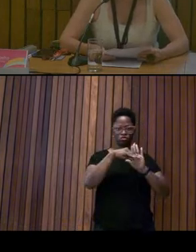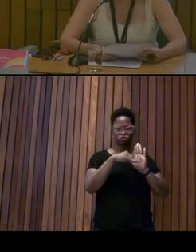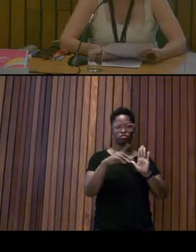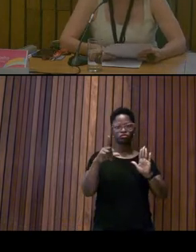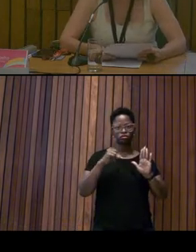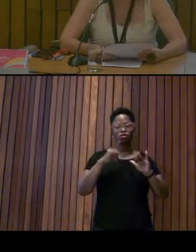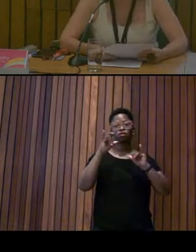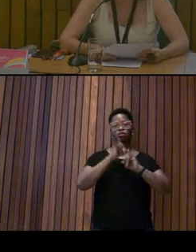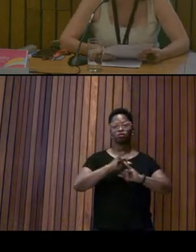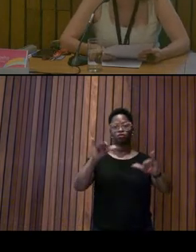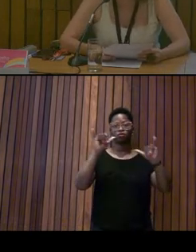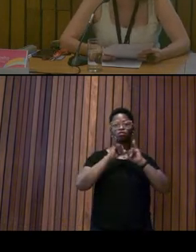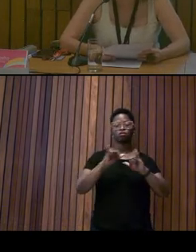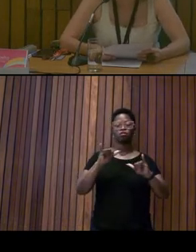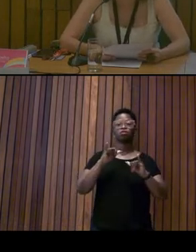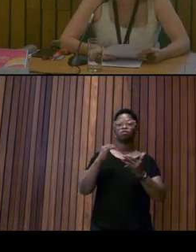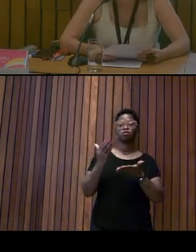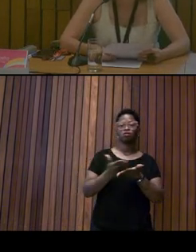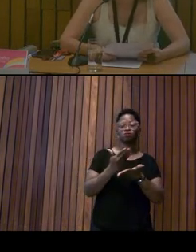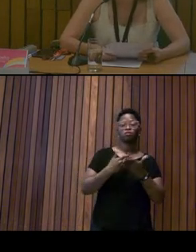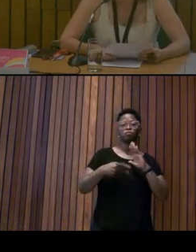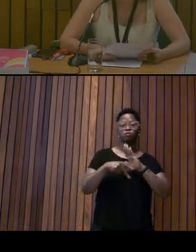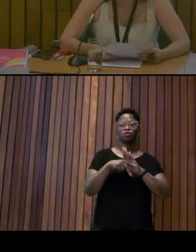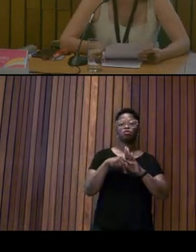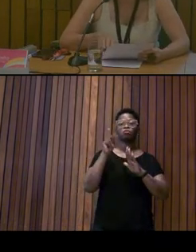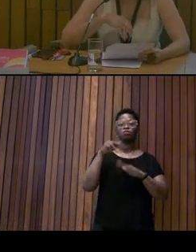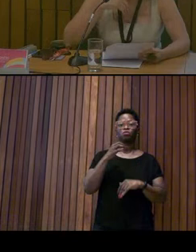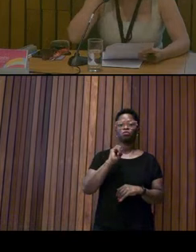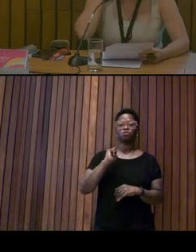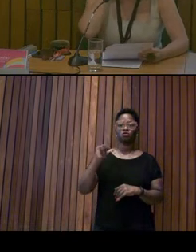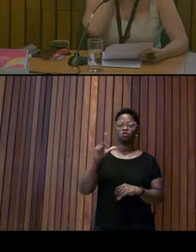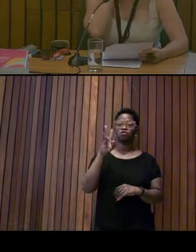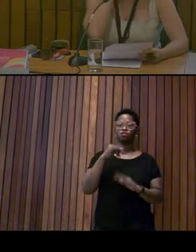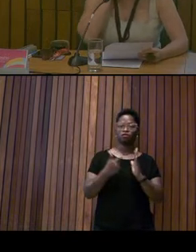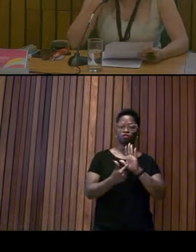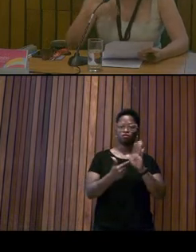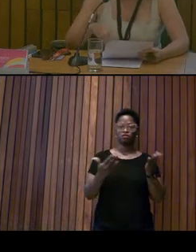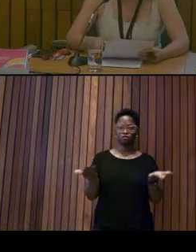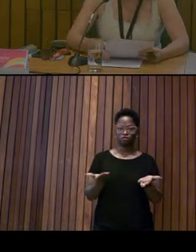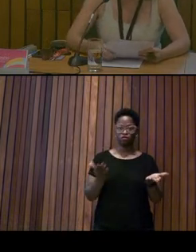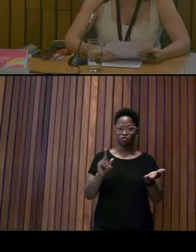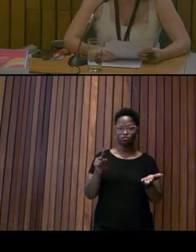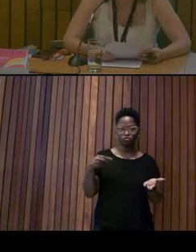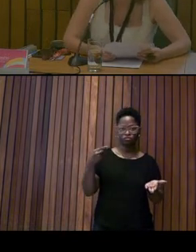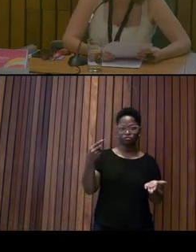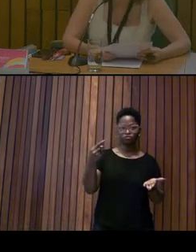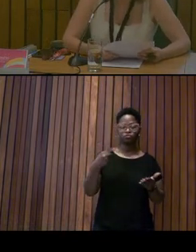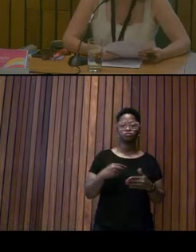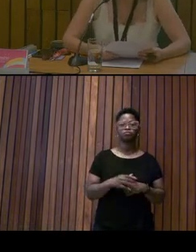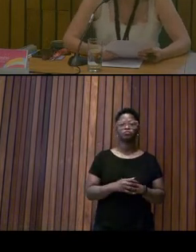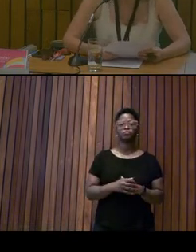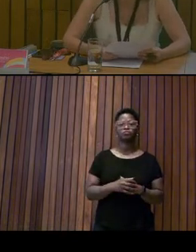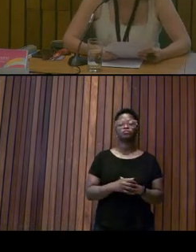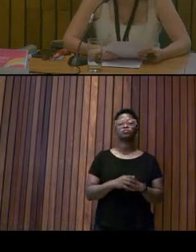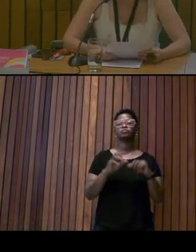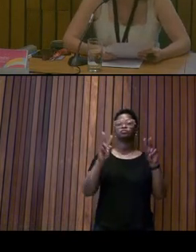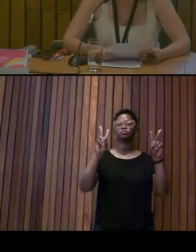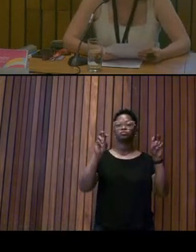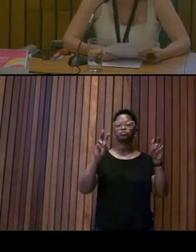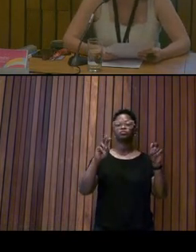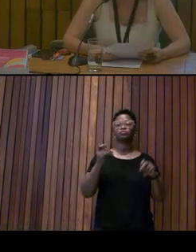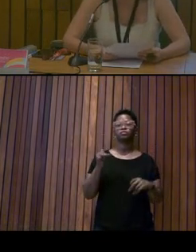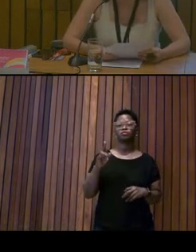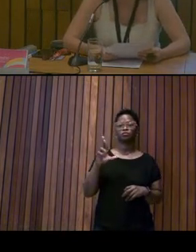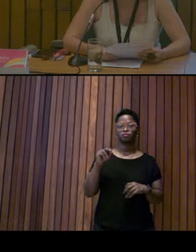o lançamento do catálogo de murais, que a gente vai apresentar daqui a pouquinho, que se chama